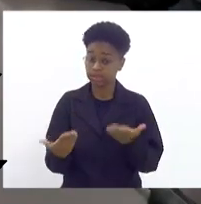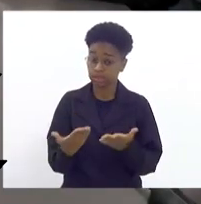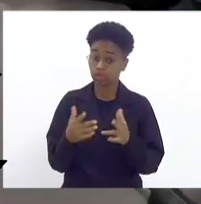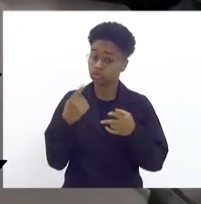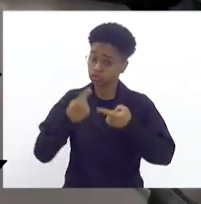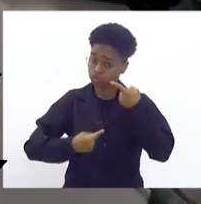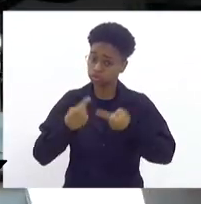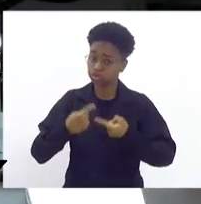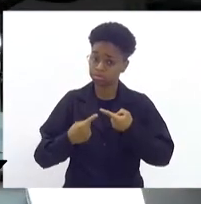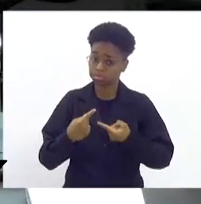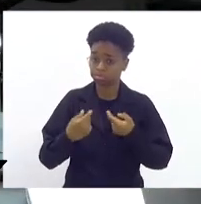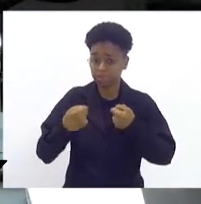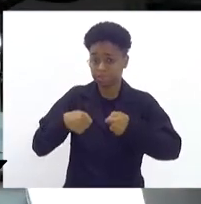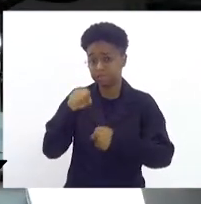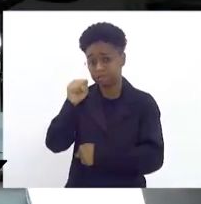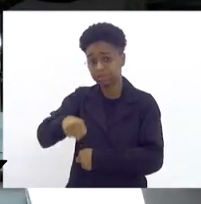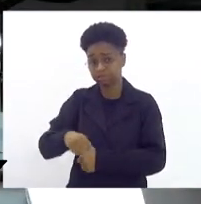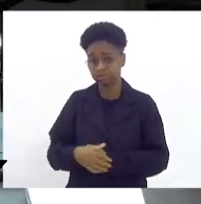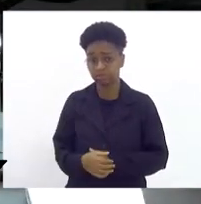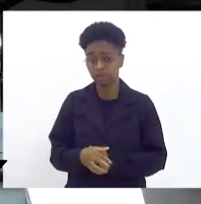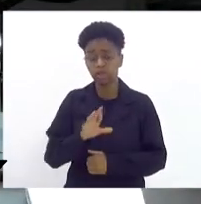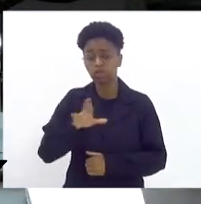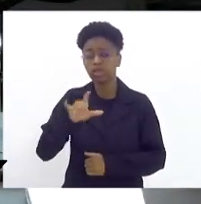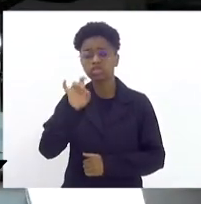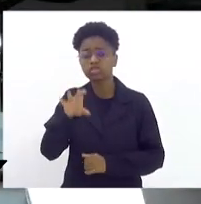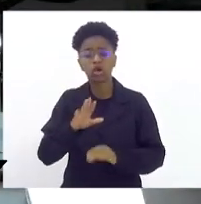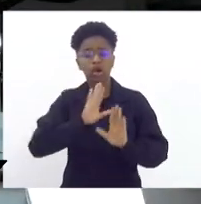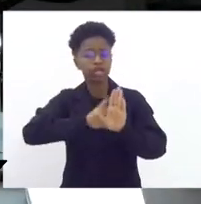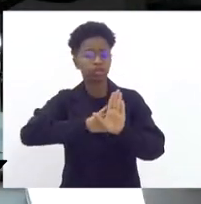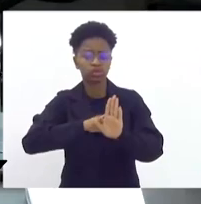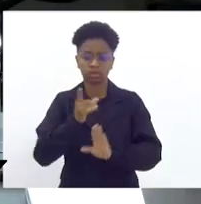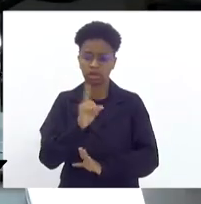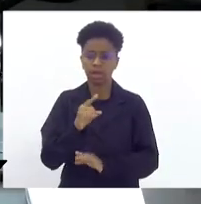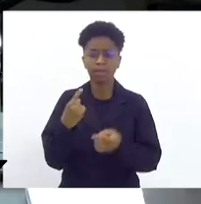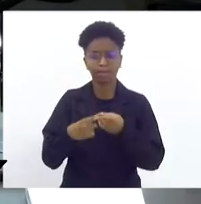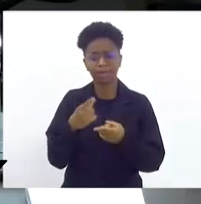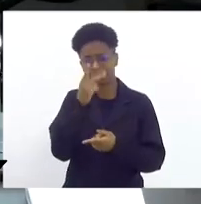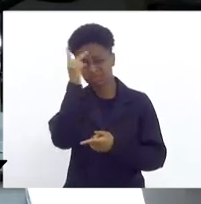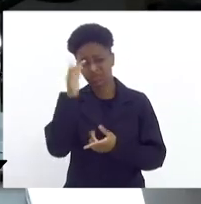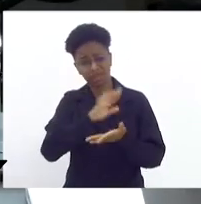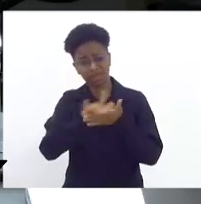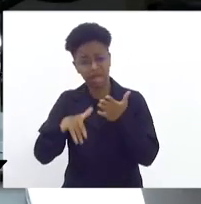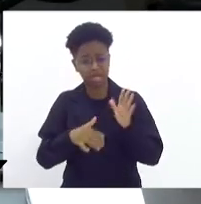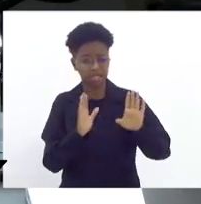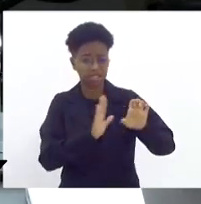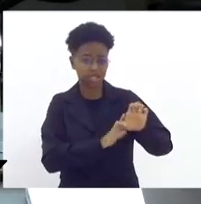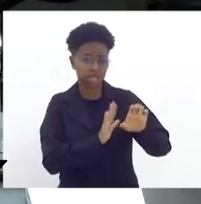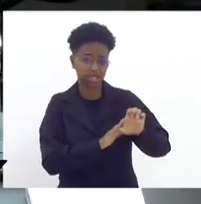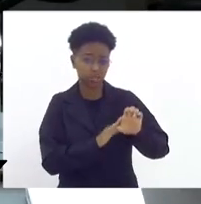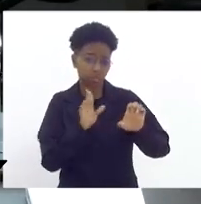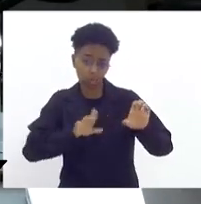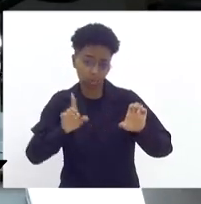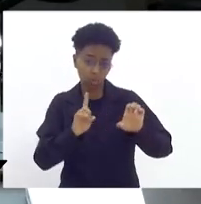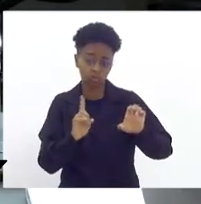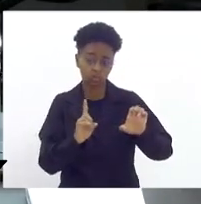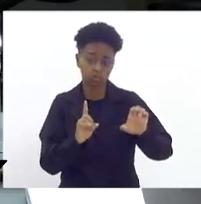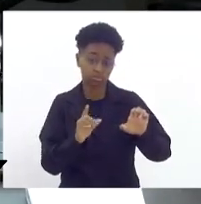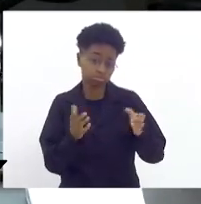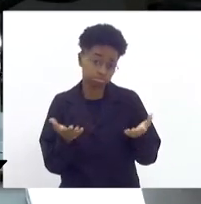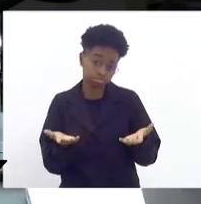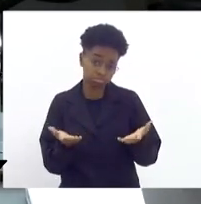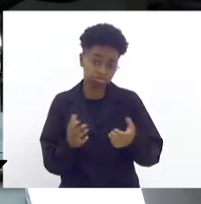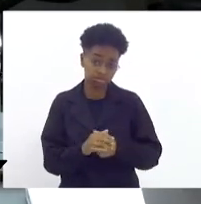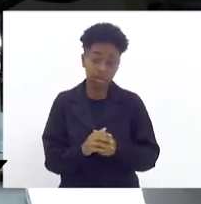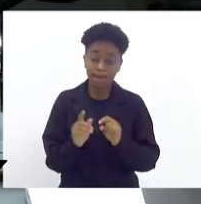é discutível, sim. É não só ideológica, há muita gente que eu conheço de esquerda que não usa essa